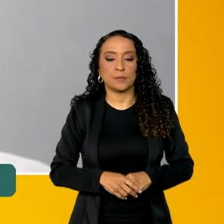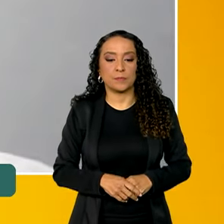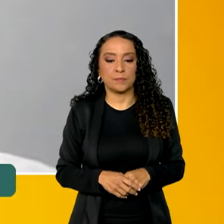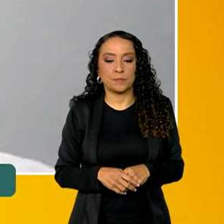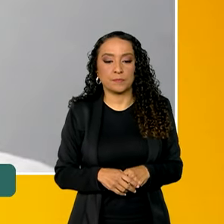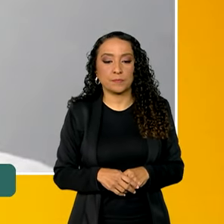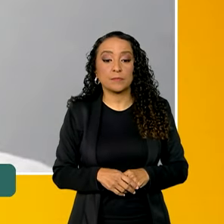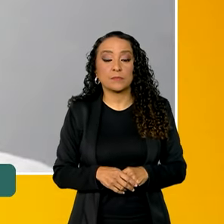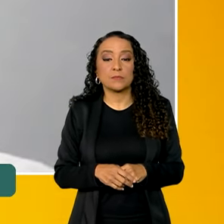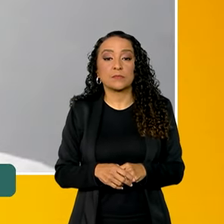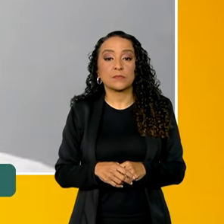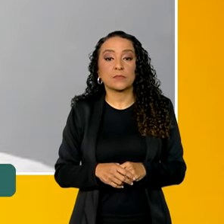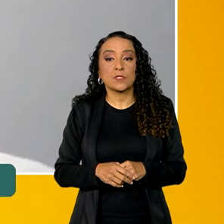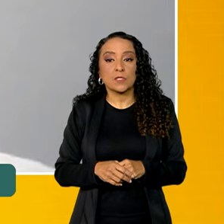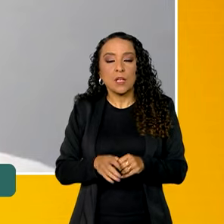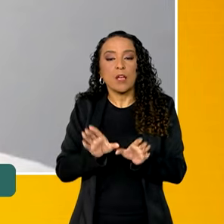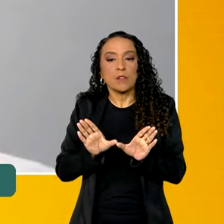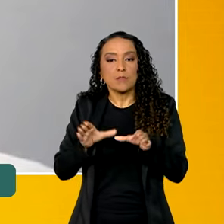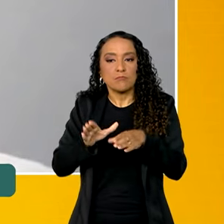A cooperação